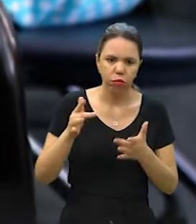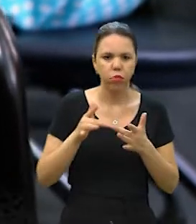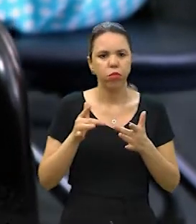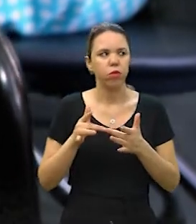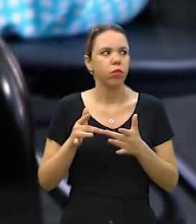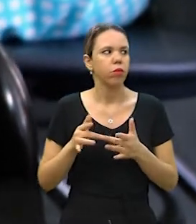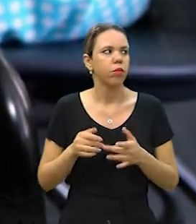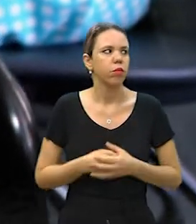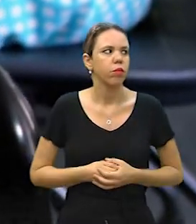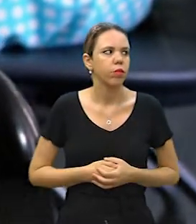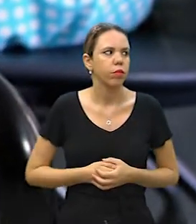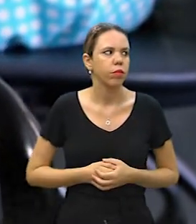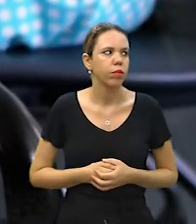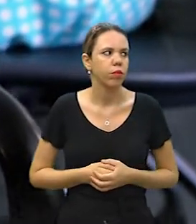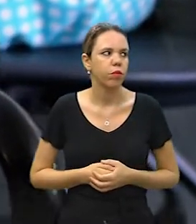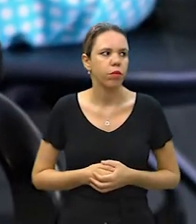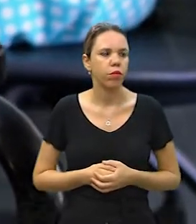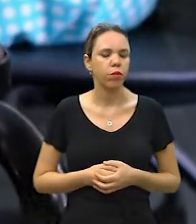para, como o Paulo falou,